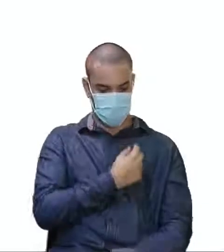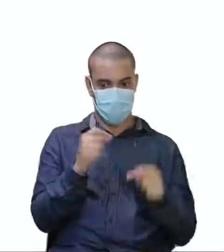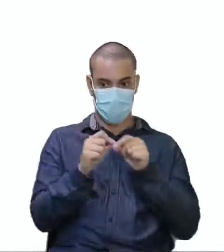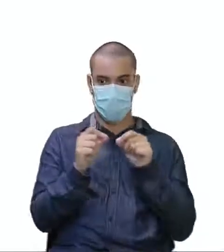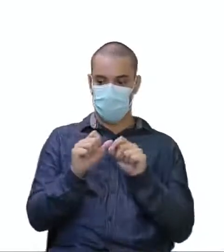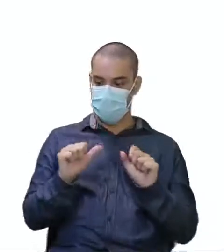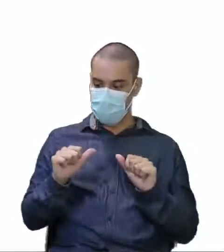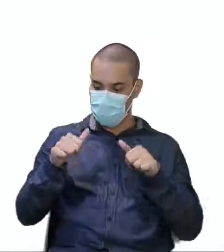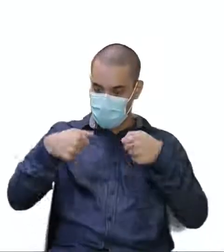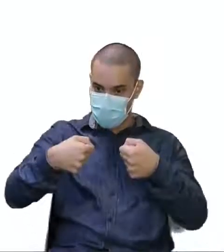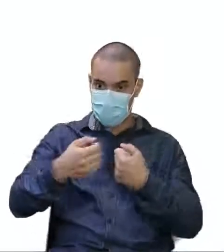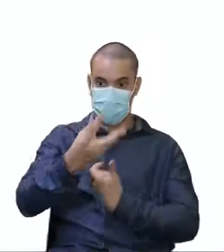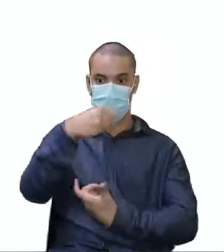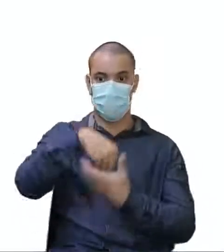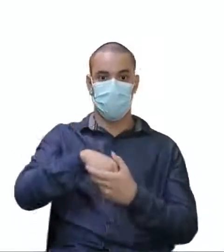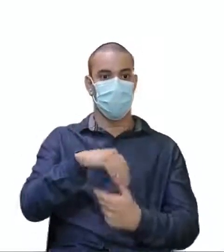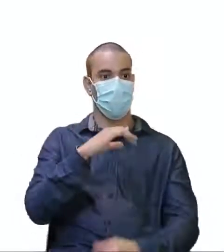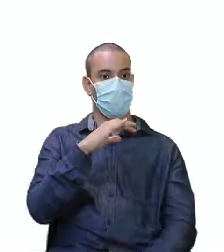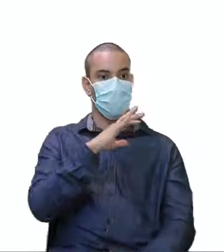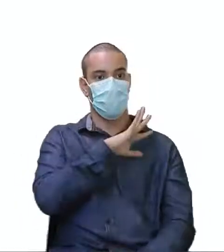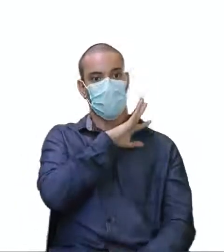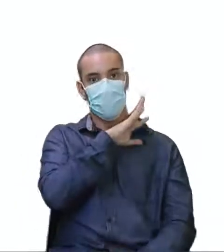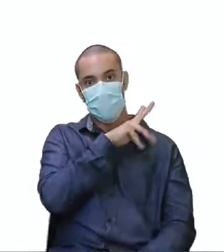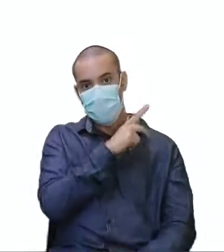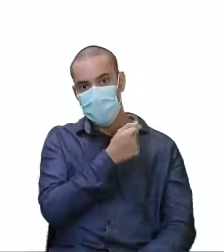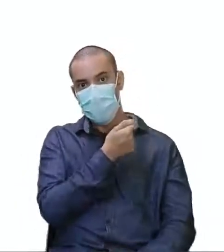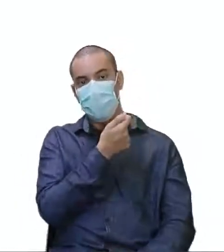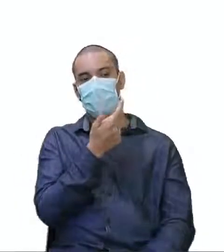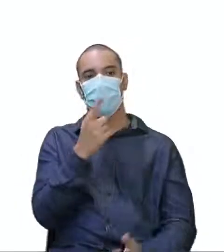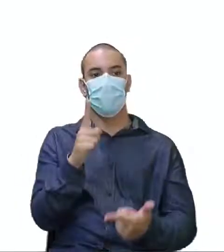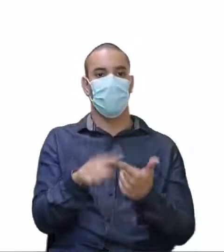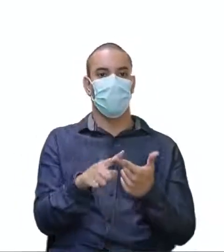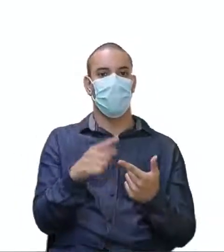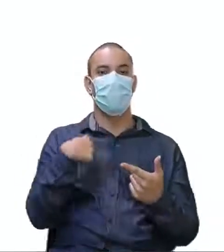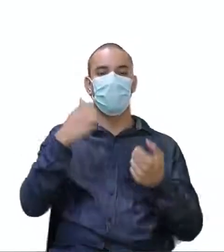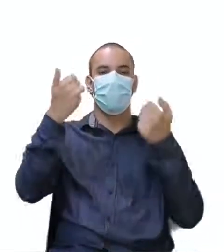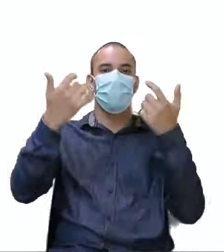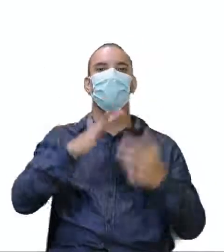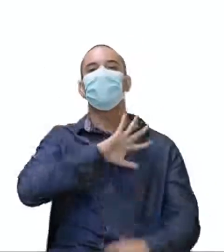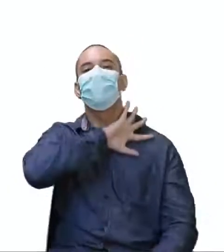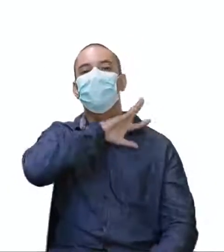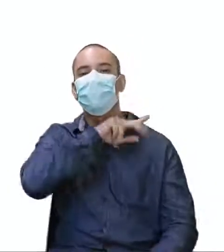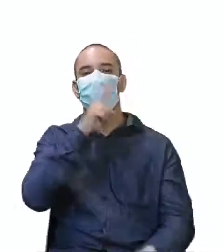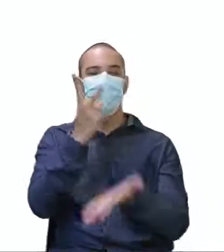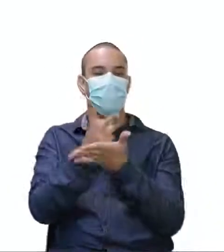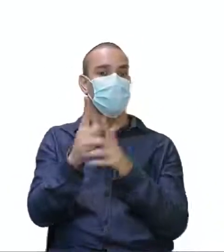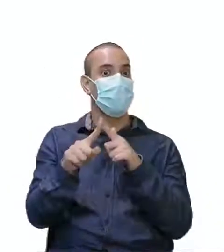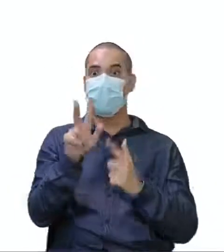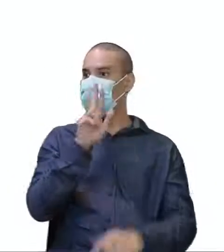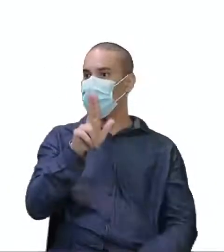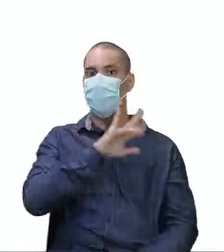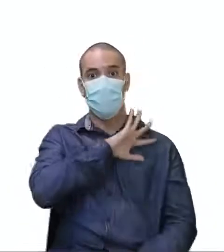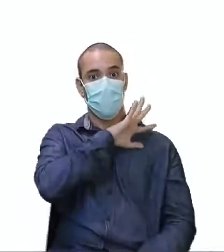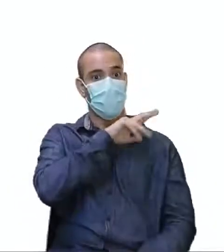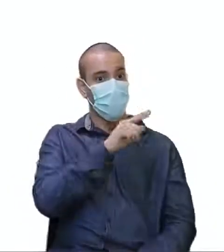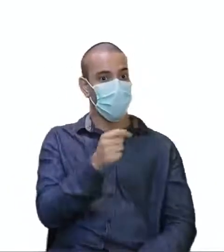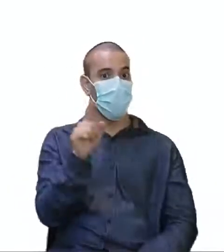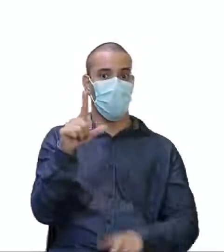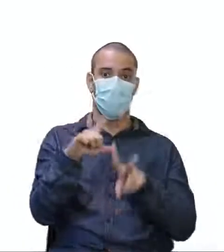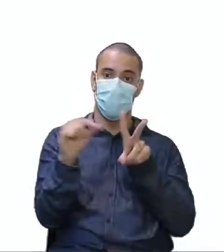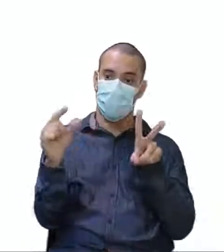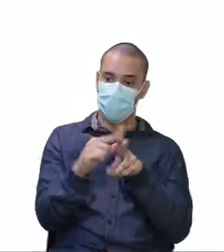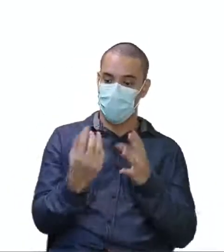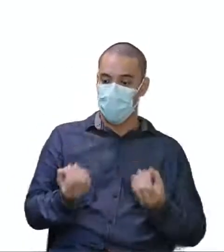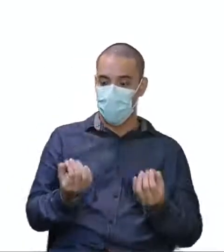executadas por esse animal, por esse indivíduo, né? Quando eu me refiro muito a animal, parece que eu só estou falando só de animal, mas isso aqui é para todos os